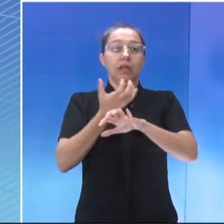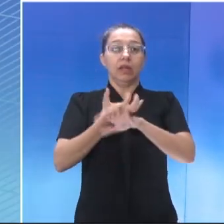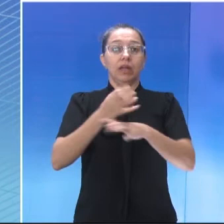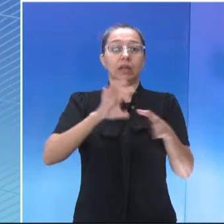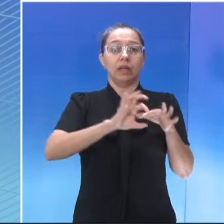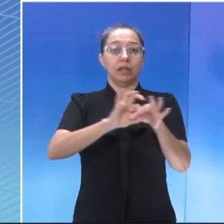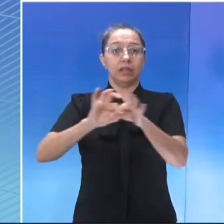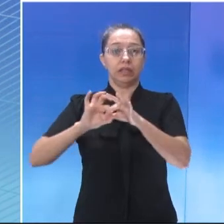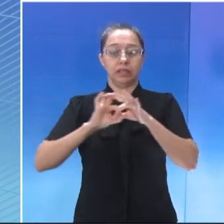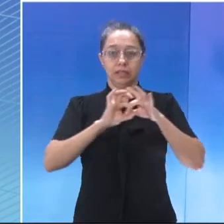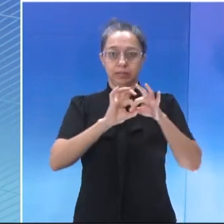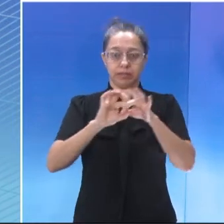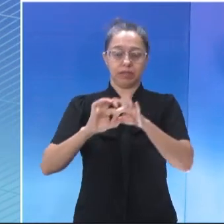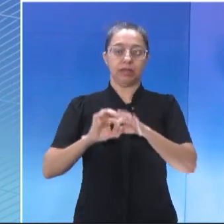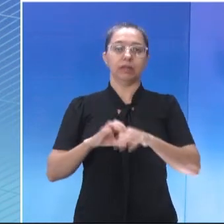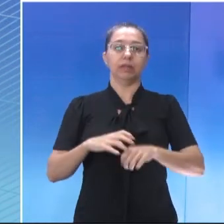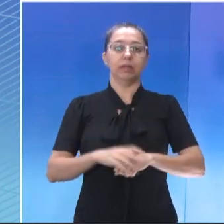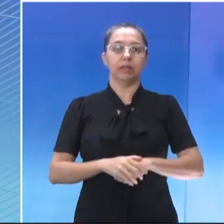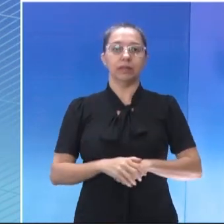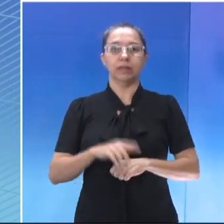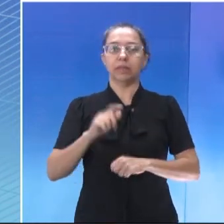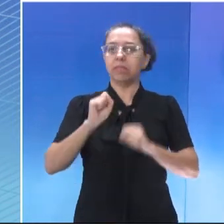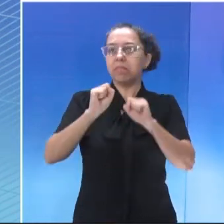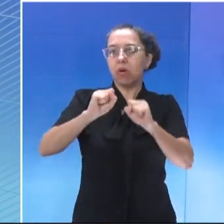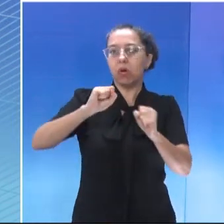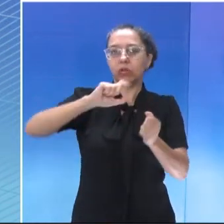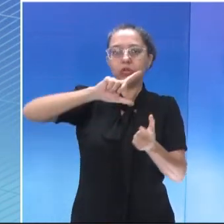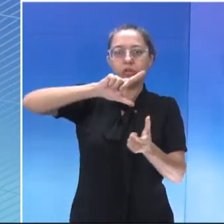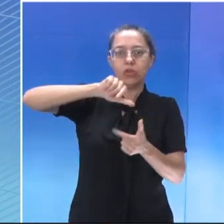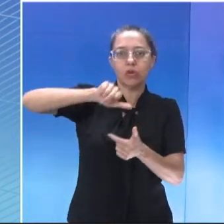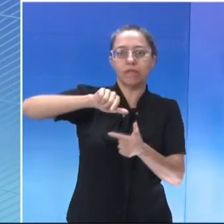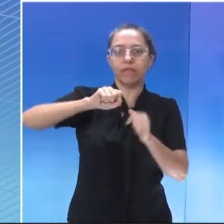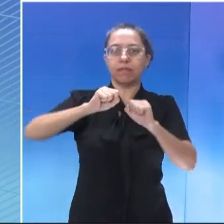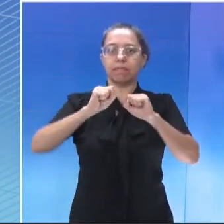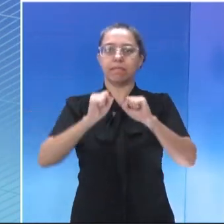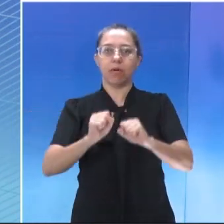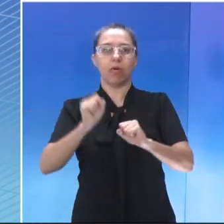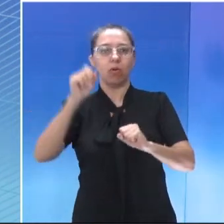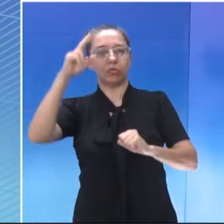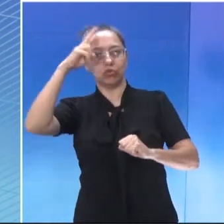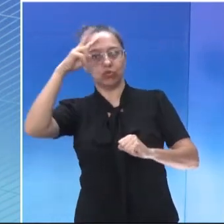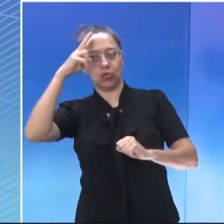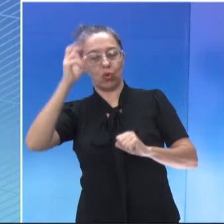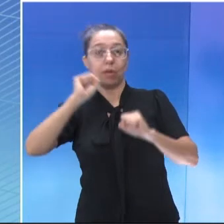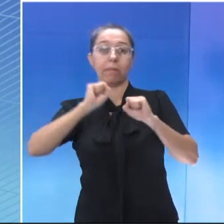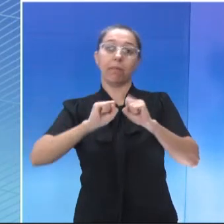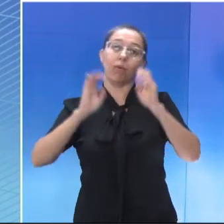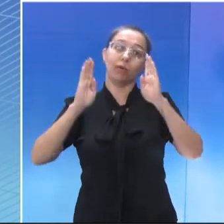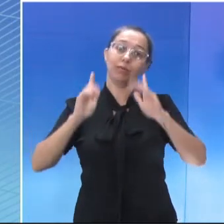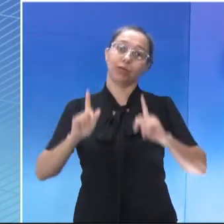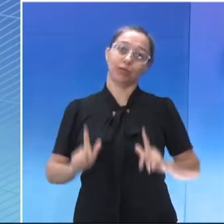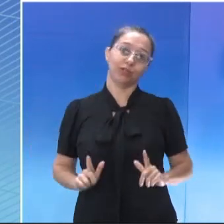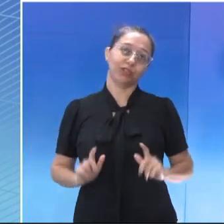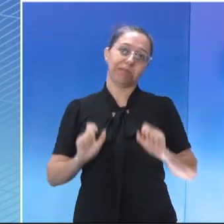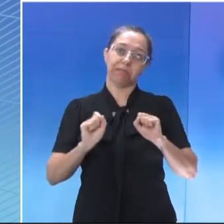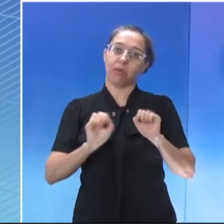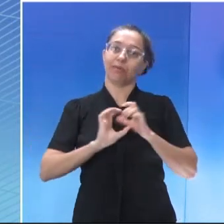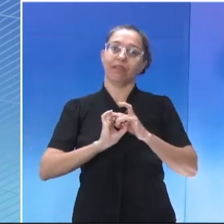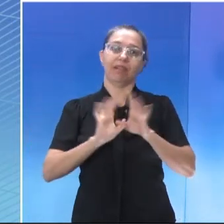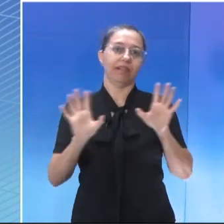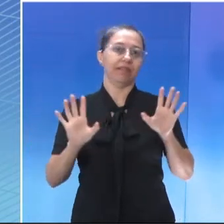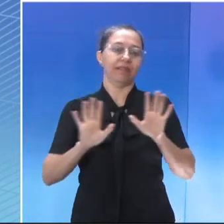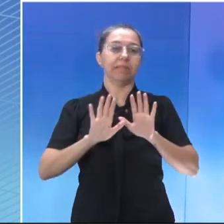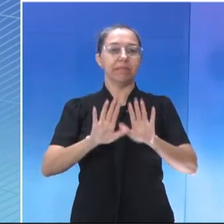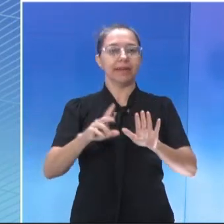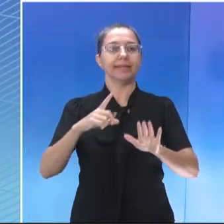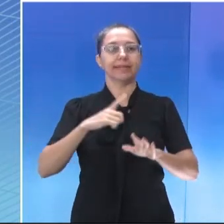interdisciplinar, tá? Pode ser uma questão de geografia, pode ser uma questão de história, pode ser uma questão de biologia, né? Mas ela